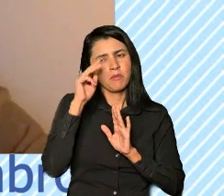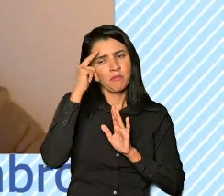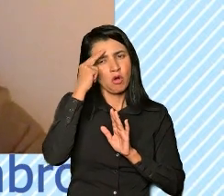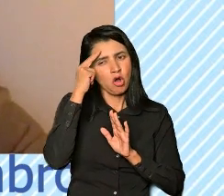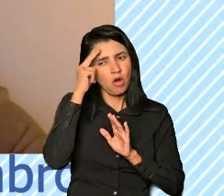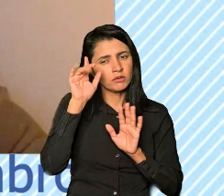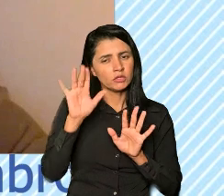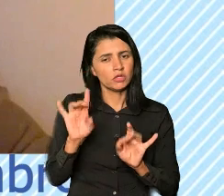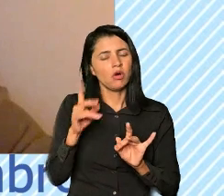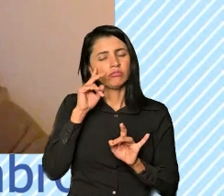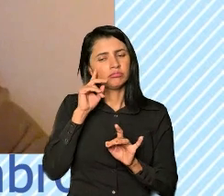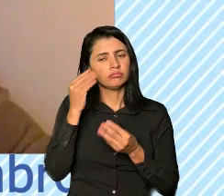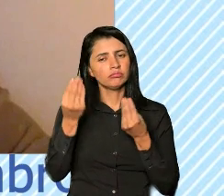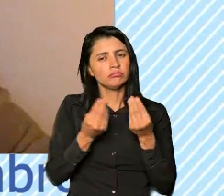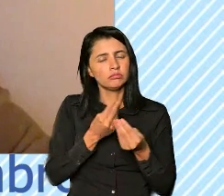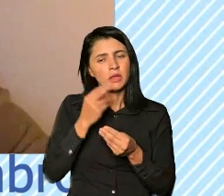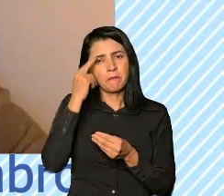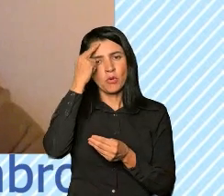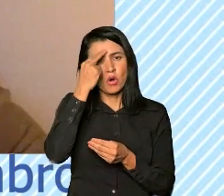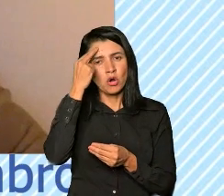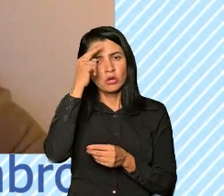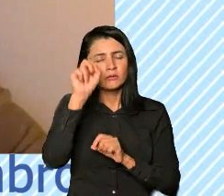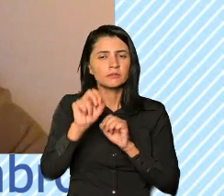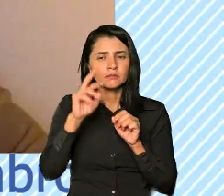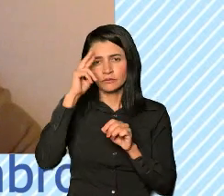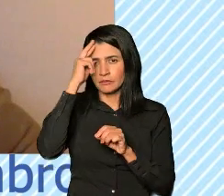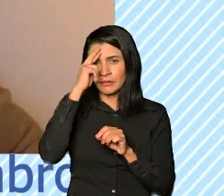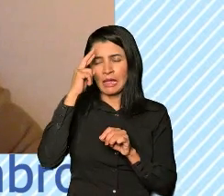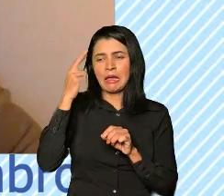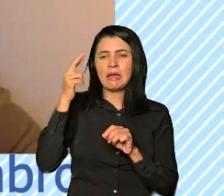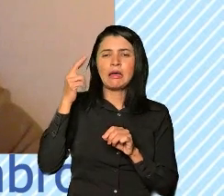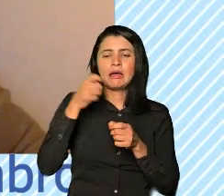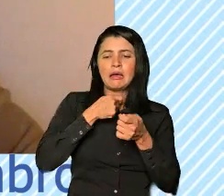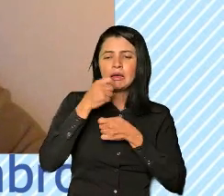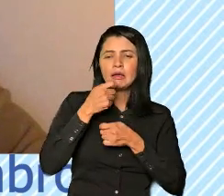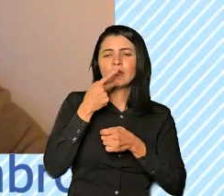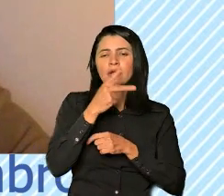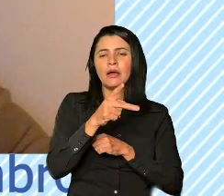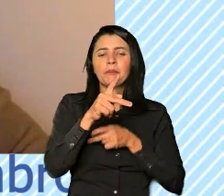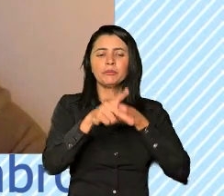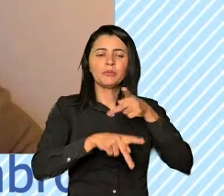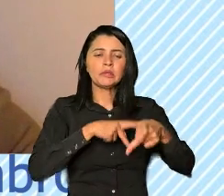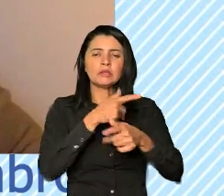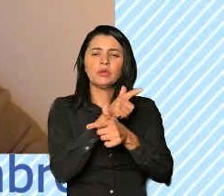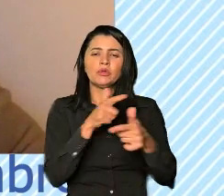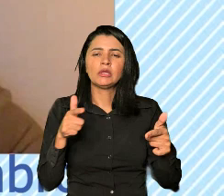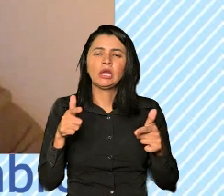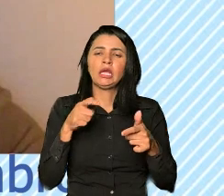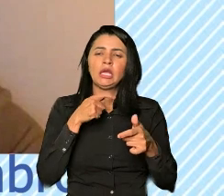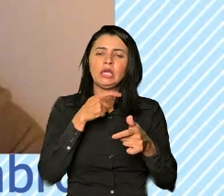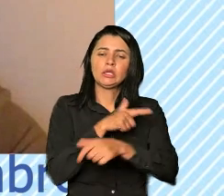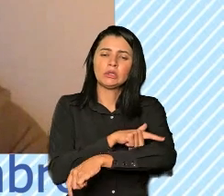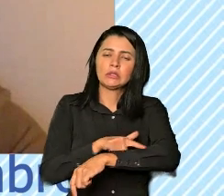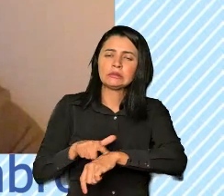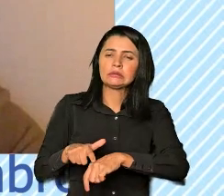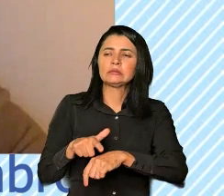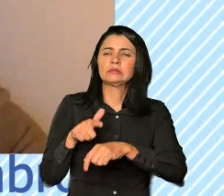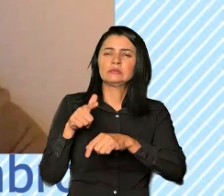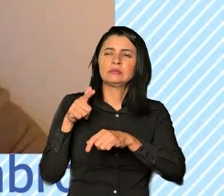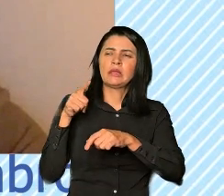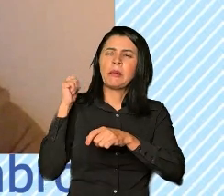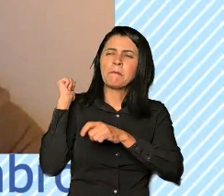hipótese apenas, essa questão da imprensa falar a população não tem educação, são vândalos, depredam